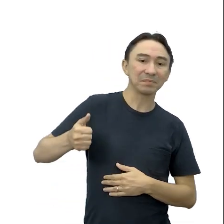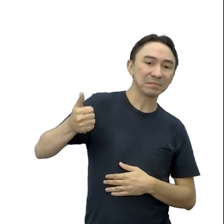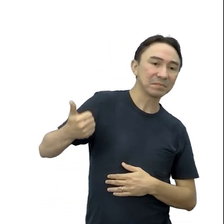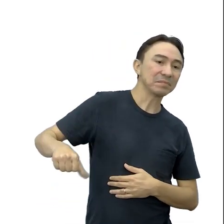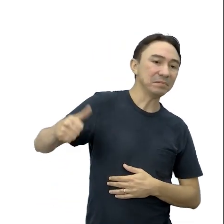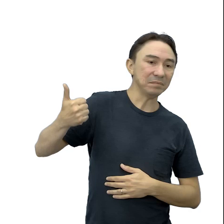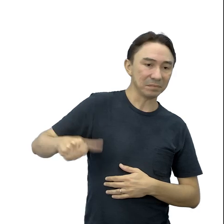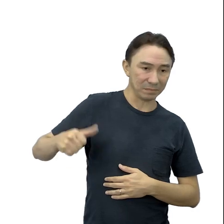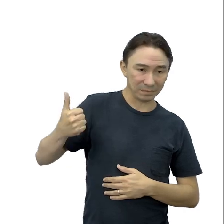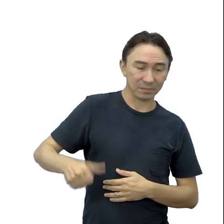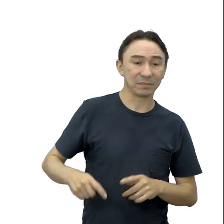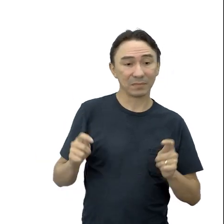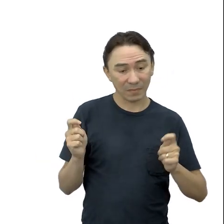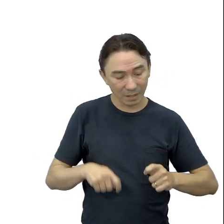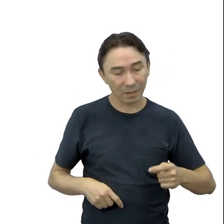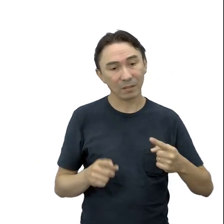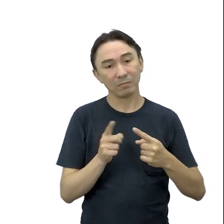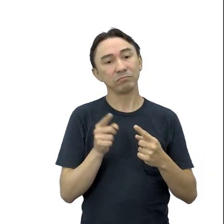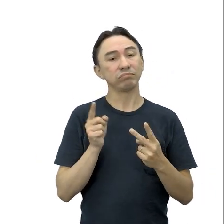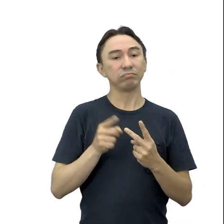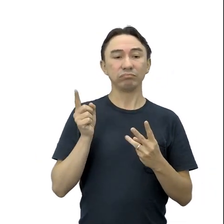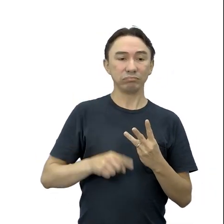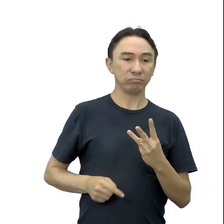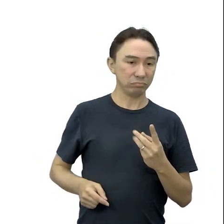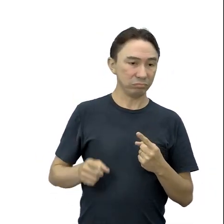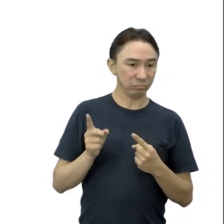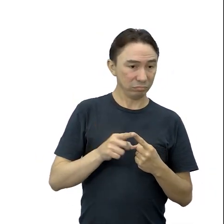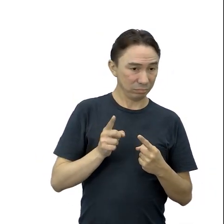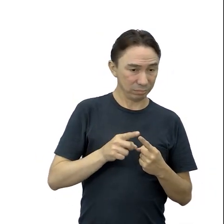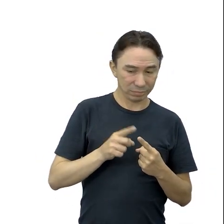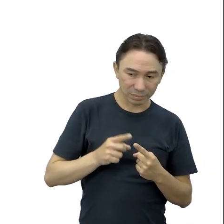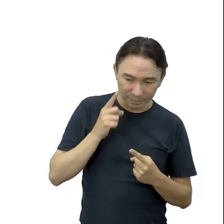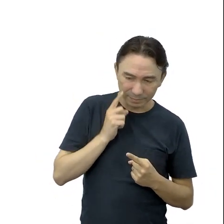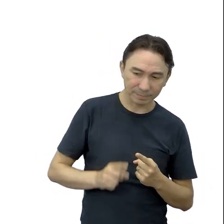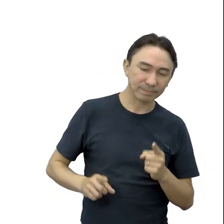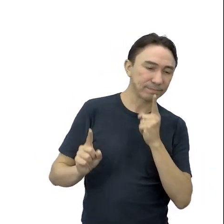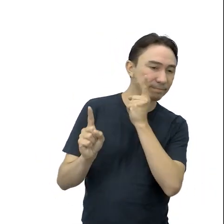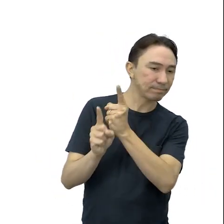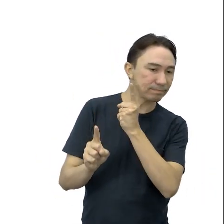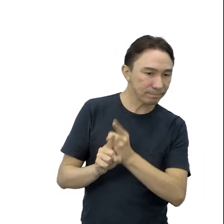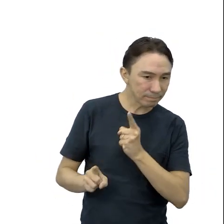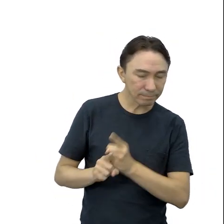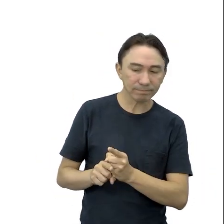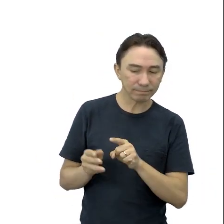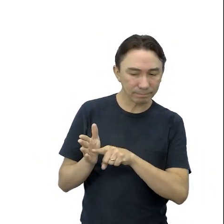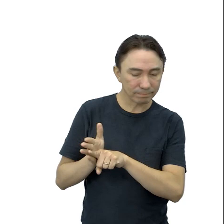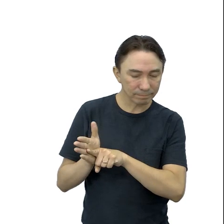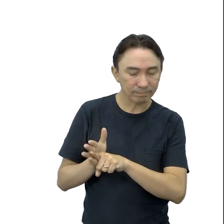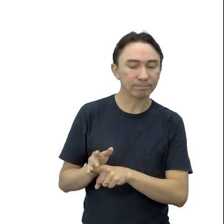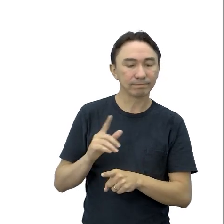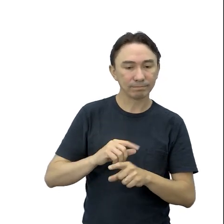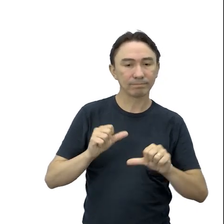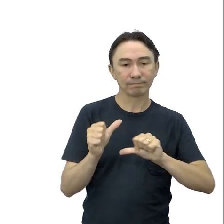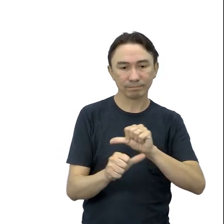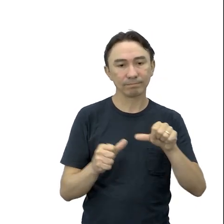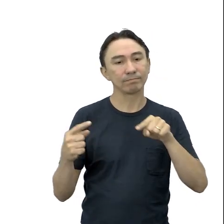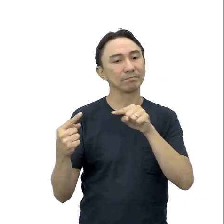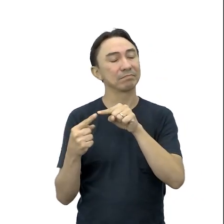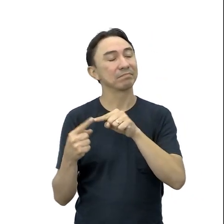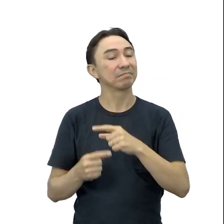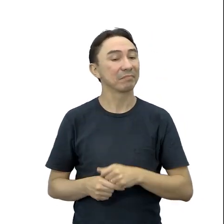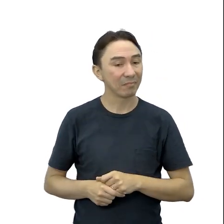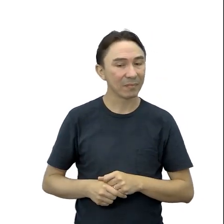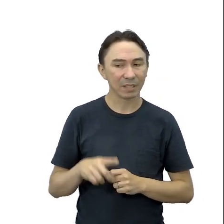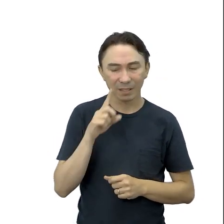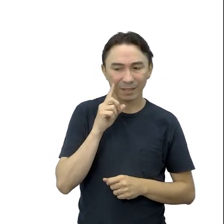né, traçar diagnósticos, bem como elaborar práticas pedagógicas significativas, coletar